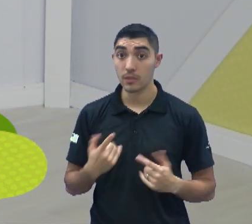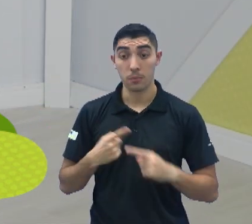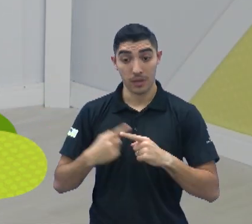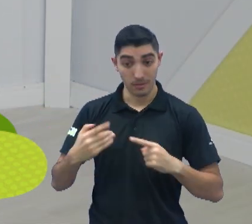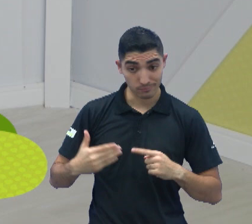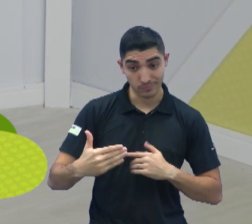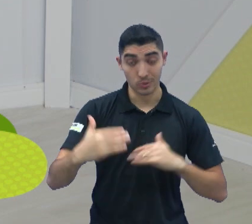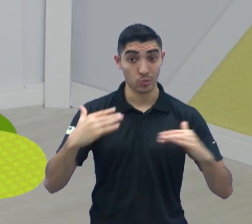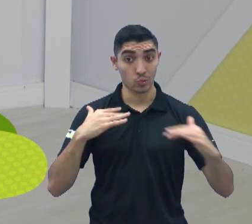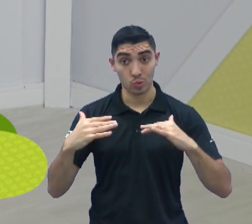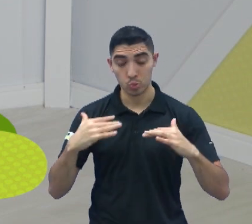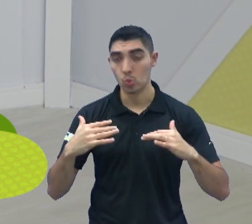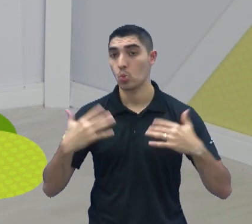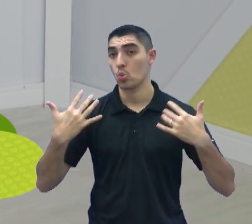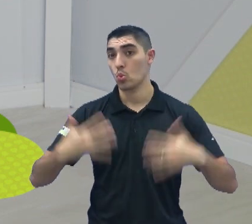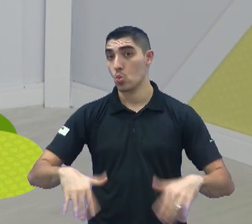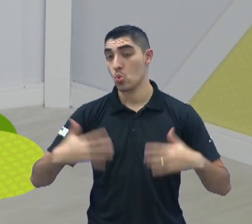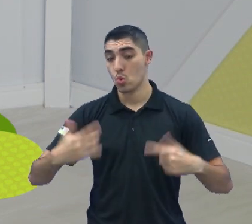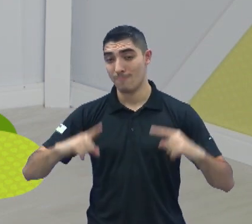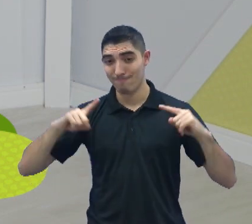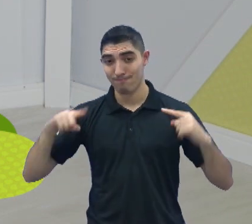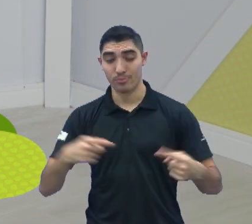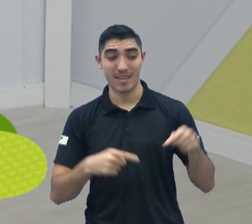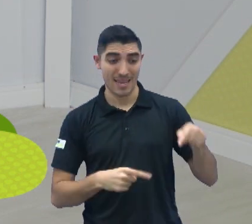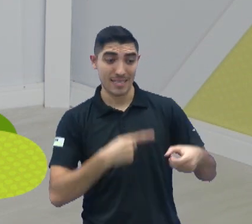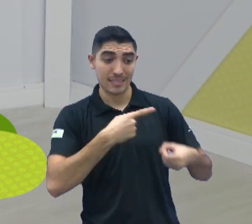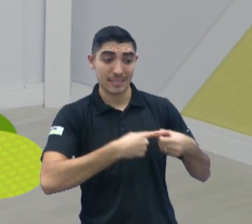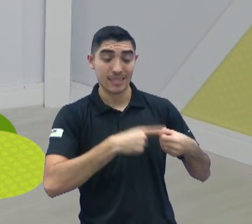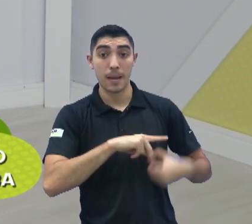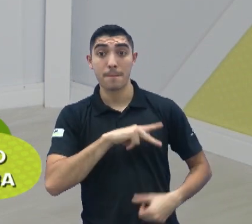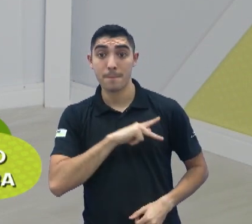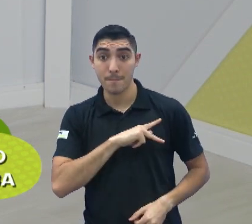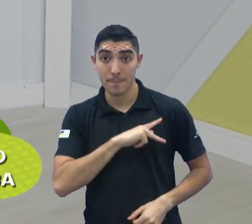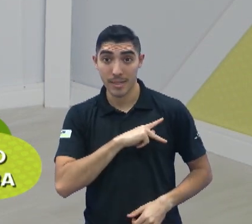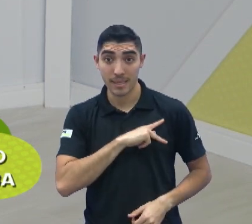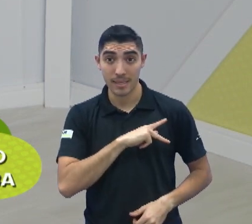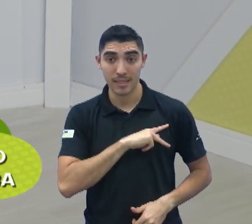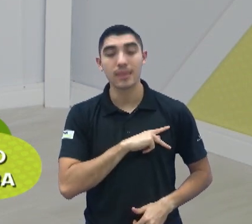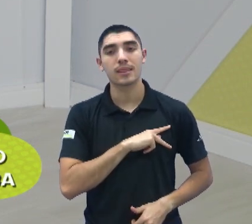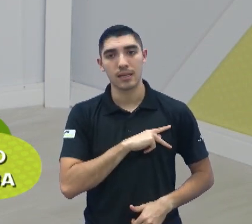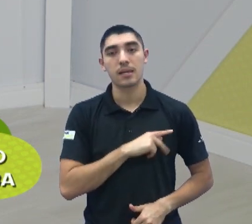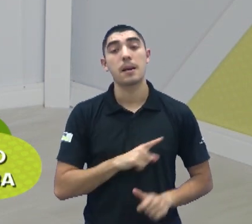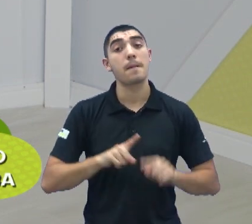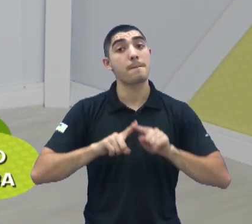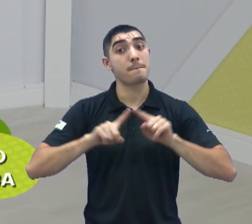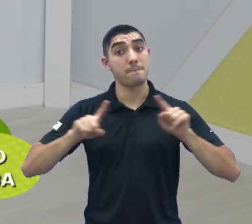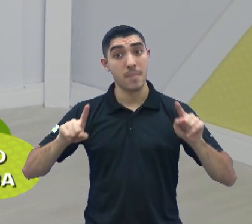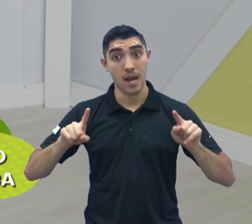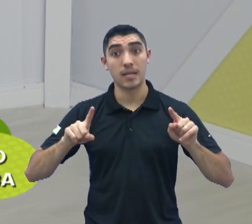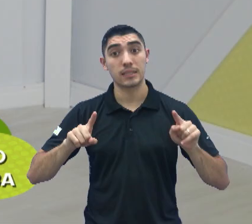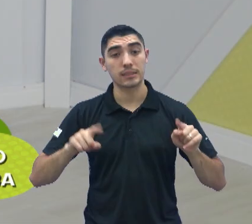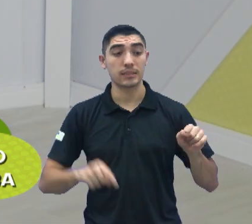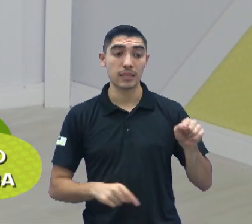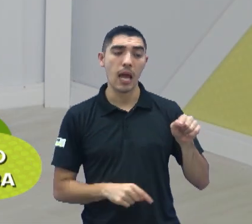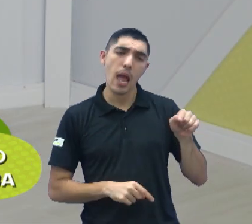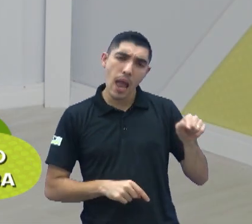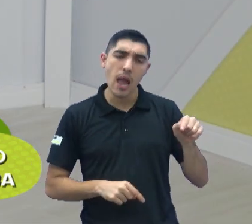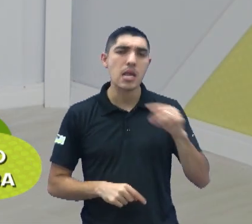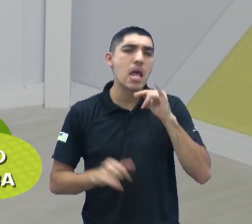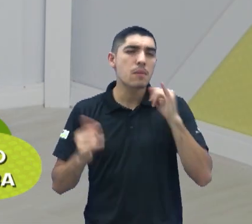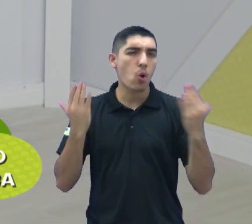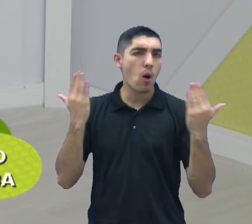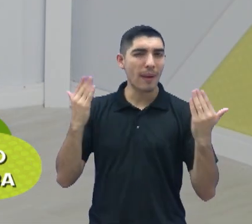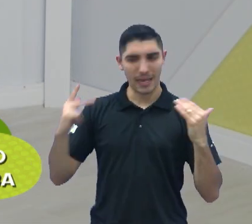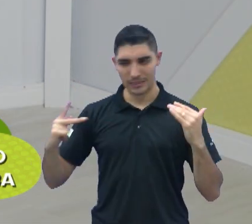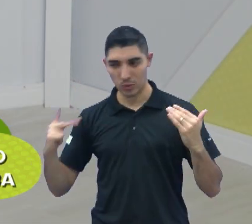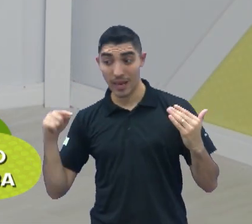de Pinda, é um adversário também que não joga a Liga Nacional, em teoria é um time inferior ao São José, mas que na